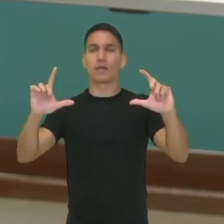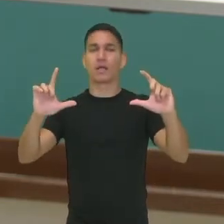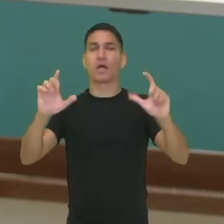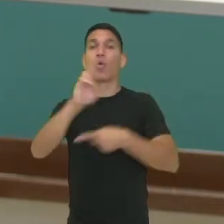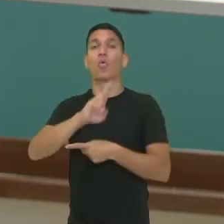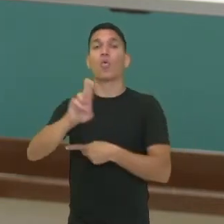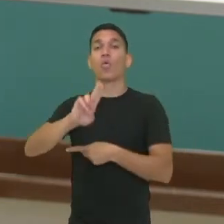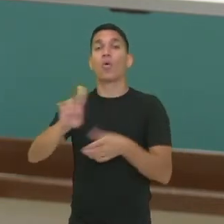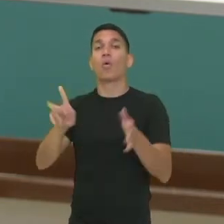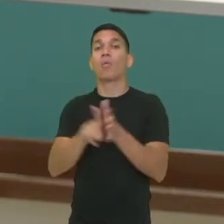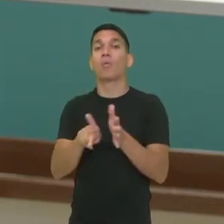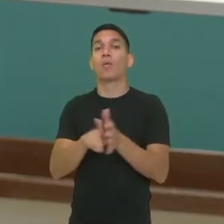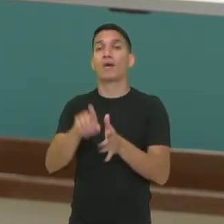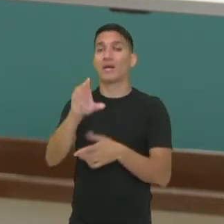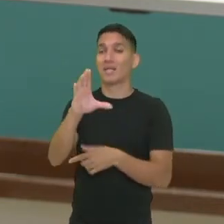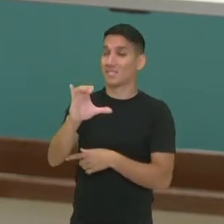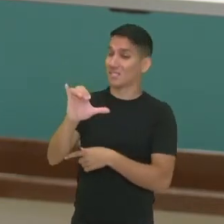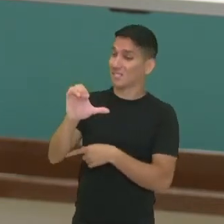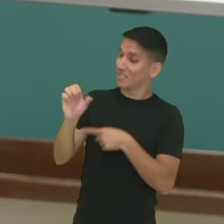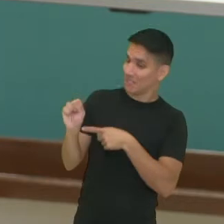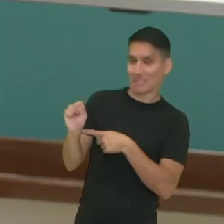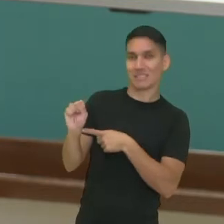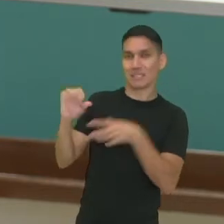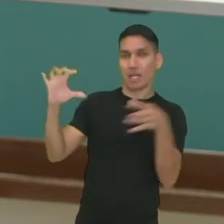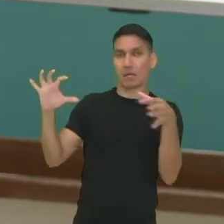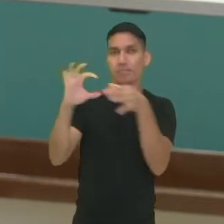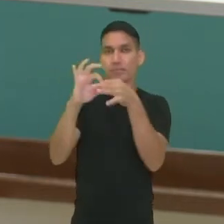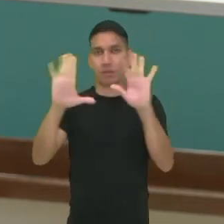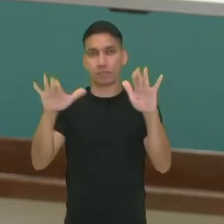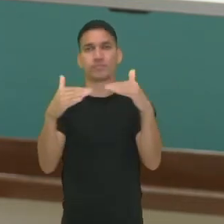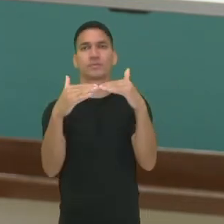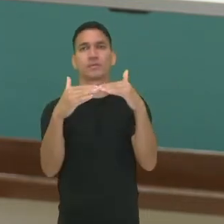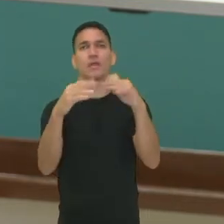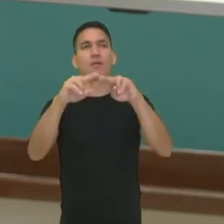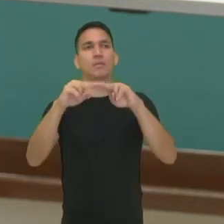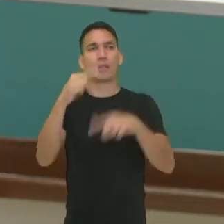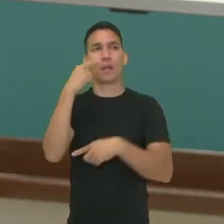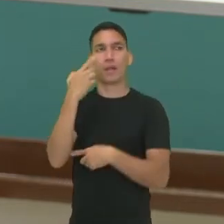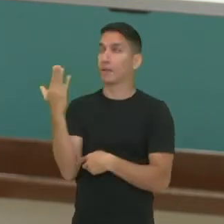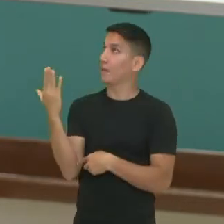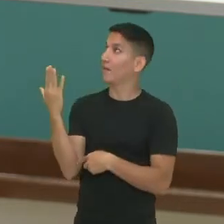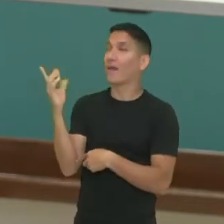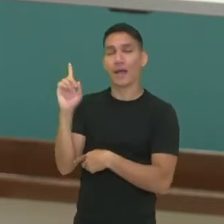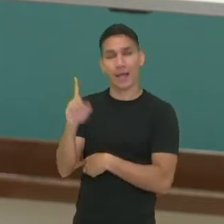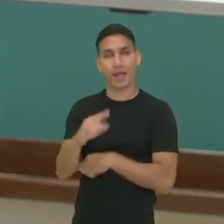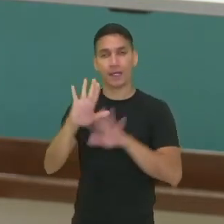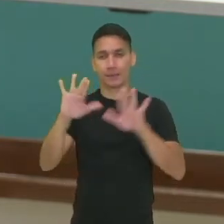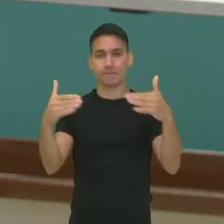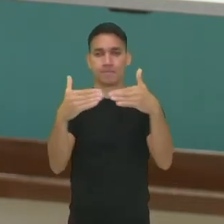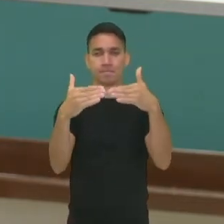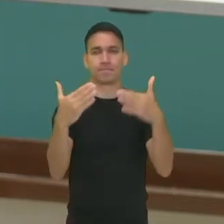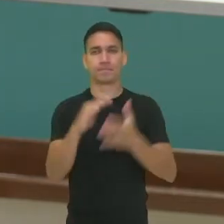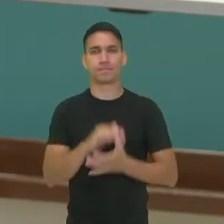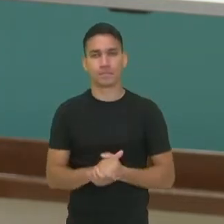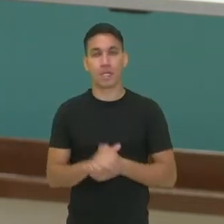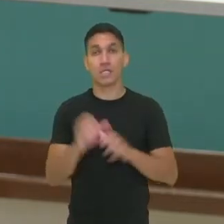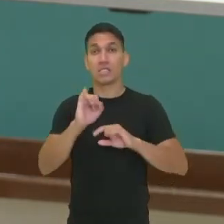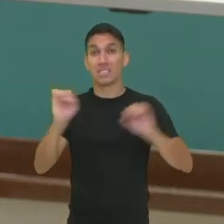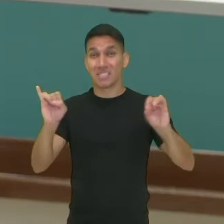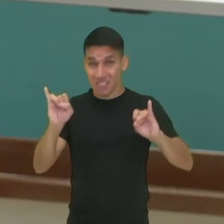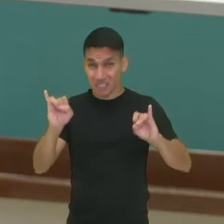o termo cis. Então, esta molécula é a molécula cis. E quando